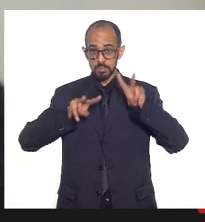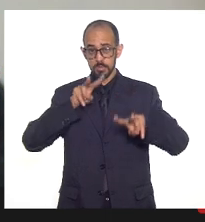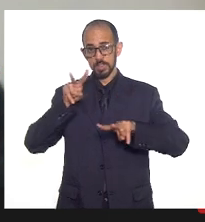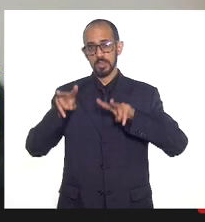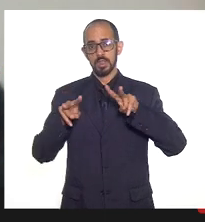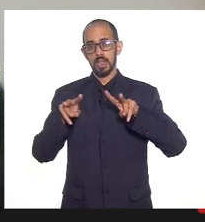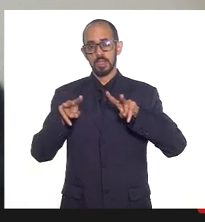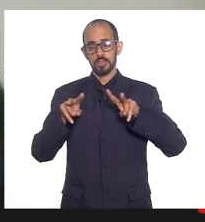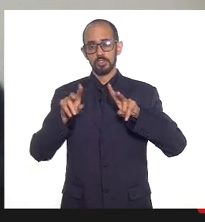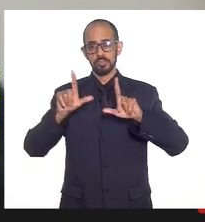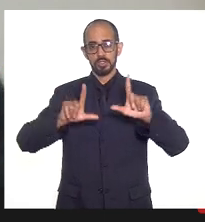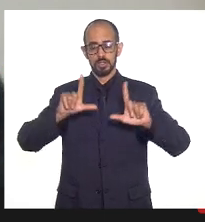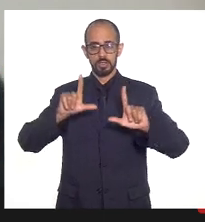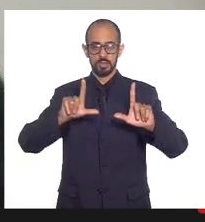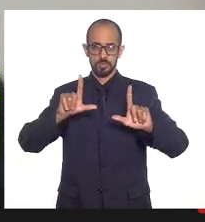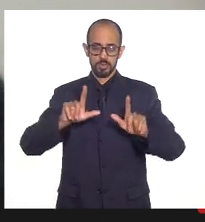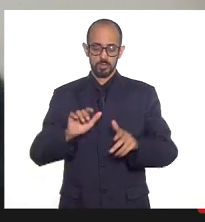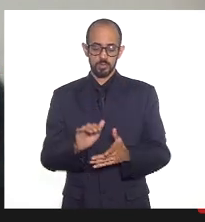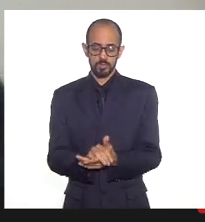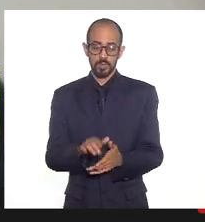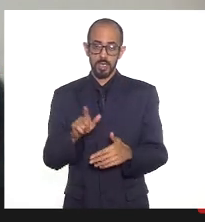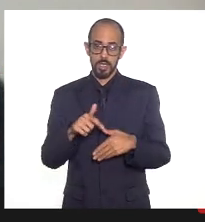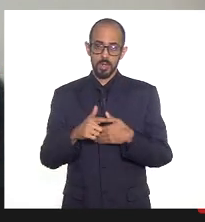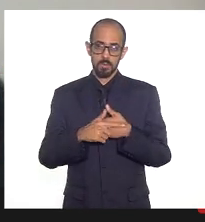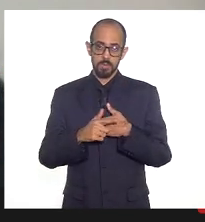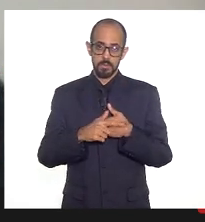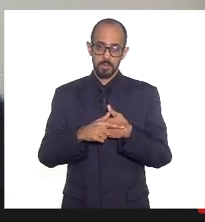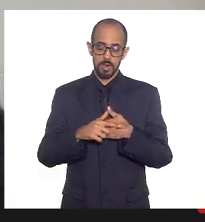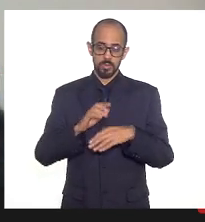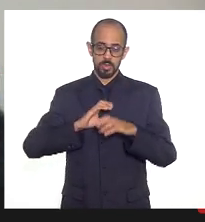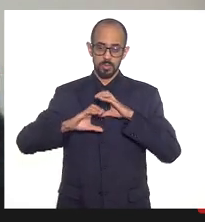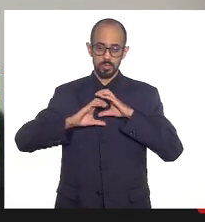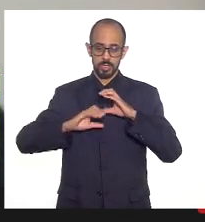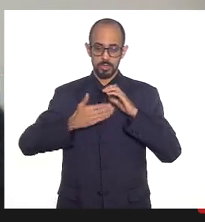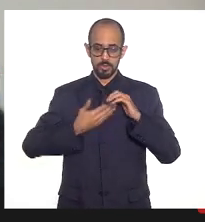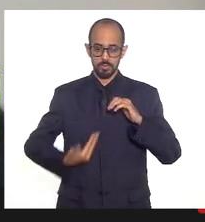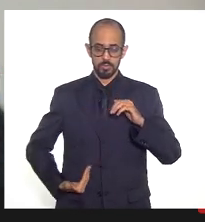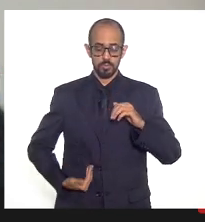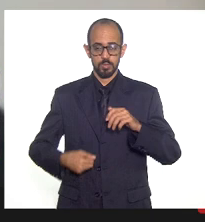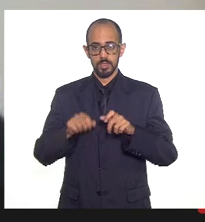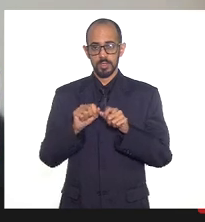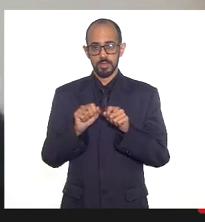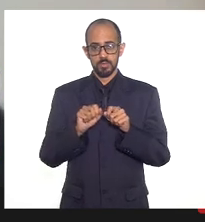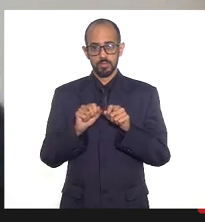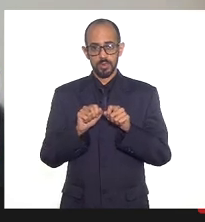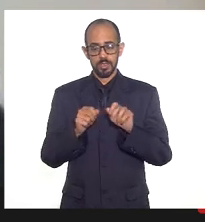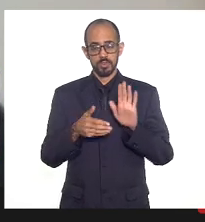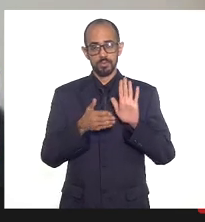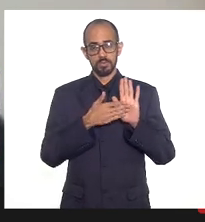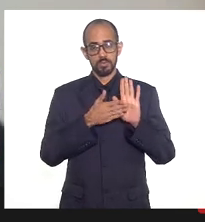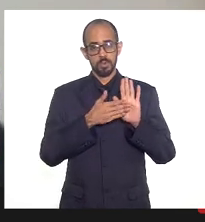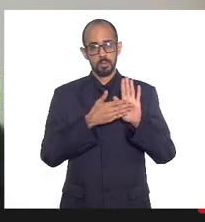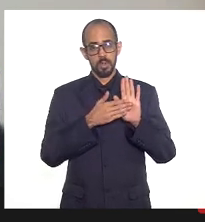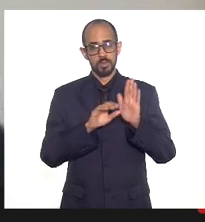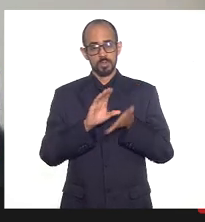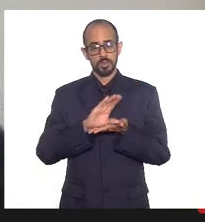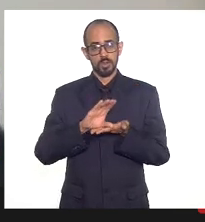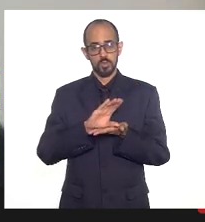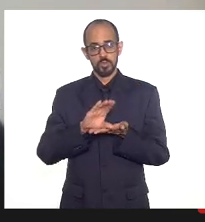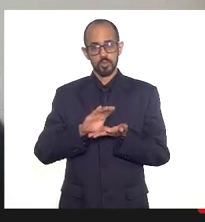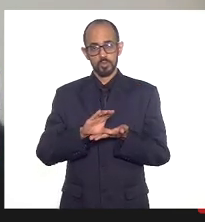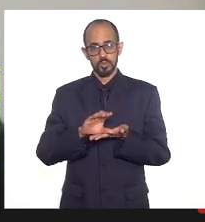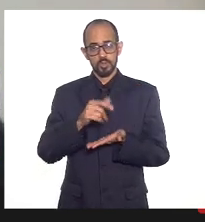grandes veículos de comunicação, isso tudo é o papel da comunicação pública, né? Veio cumprir um preceito constitucional do artigo 223,